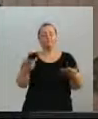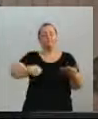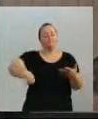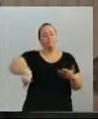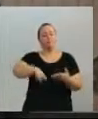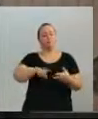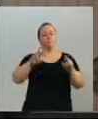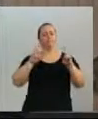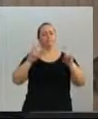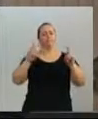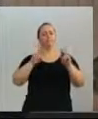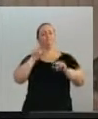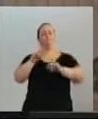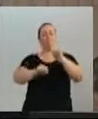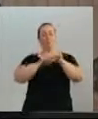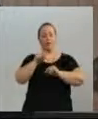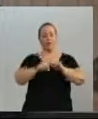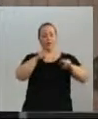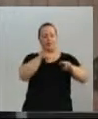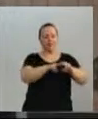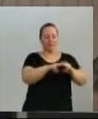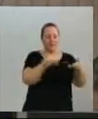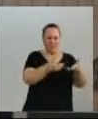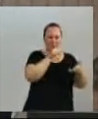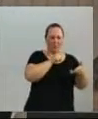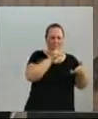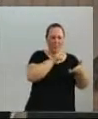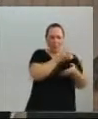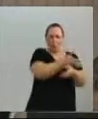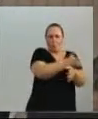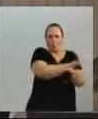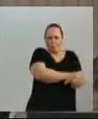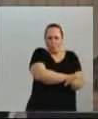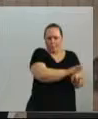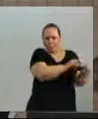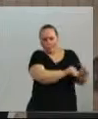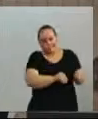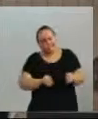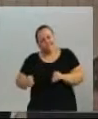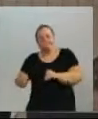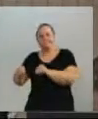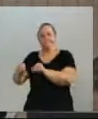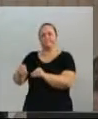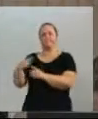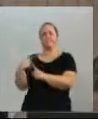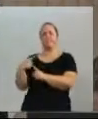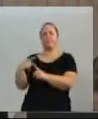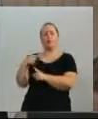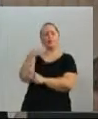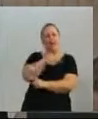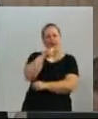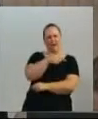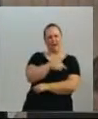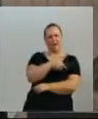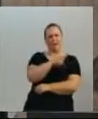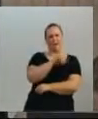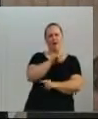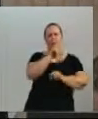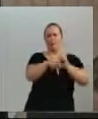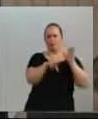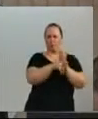faça o esvaziamento daquela área, porque já estamos ouvindo que aquele ali onde hoje tem o presídio vai ser o presídio